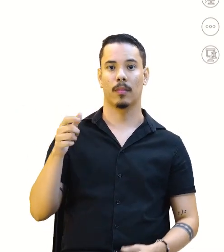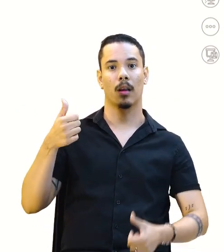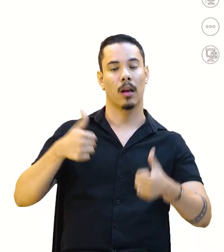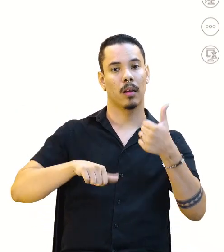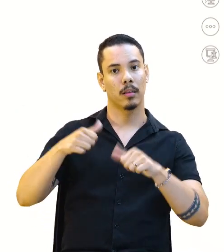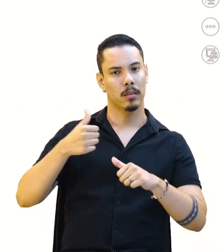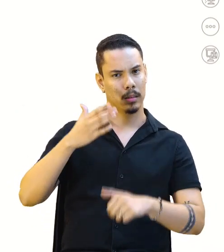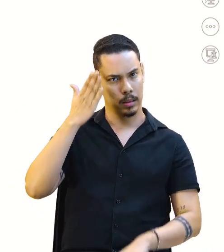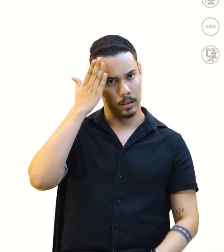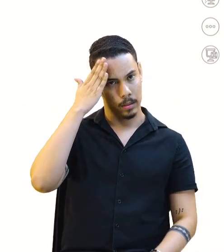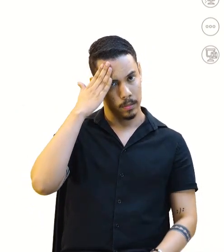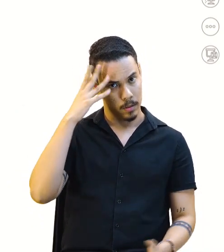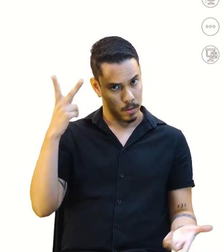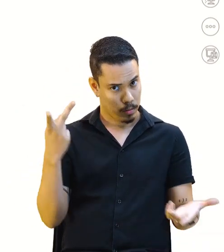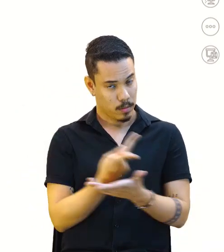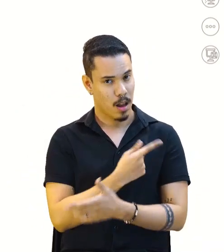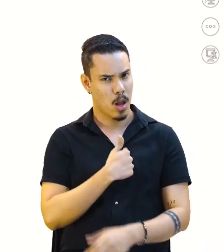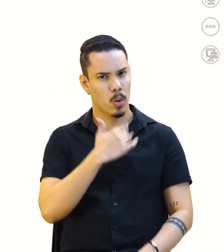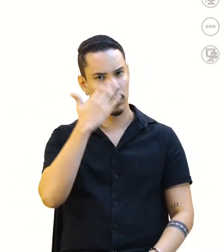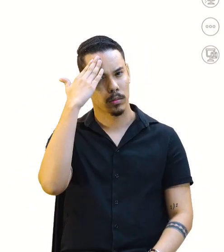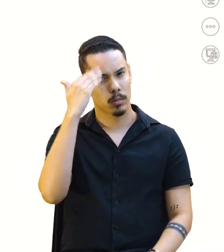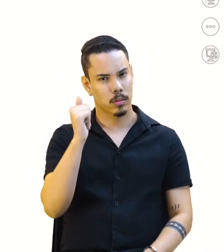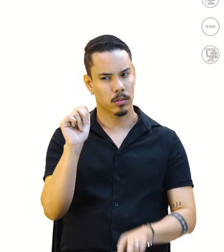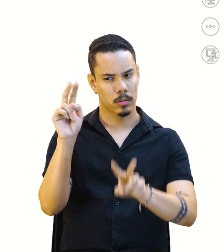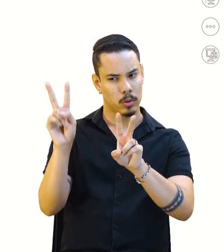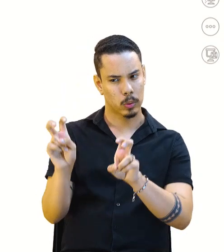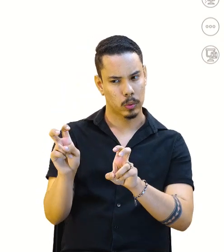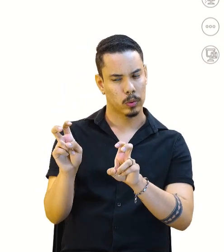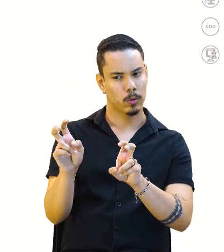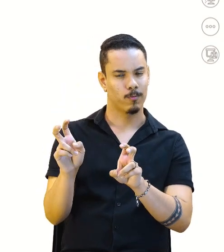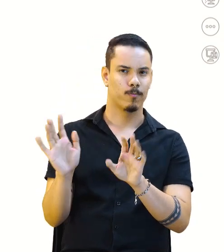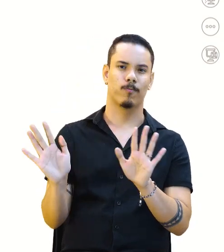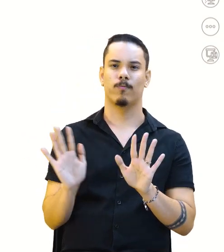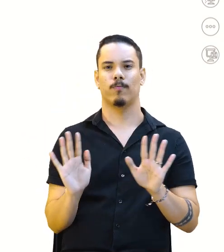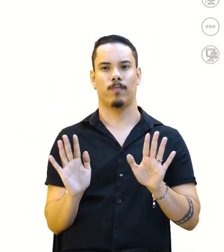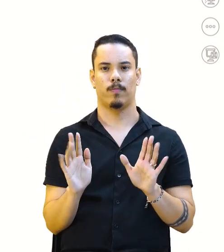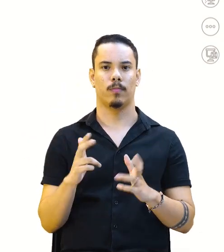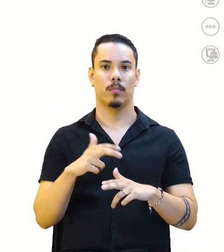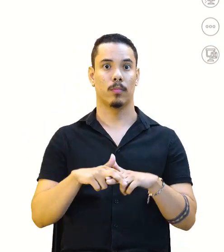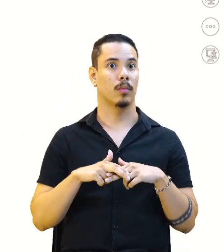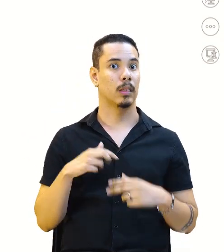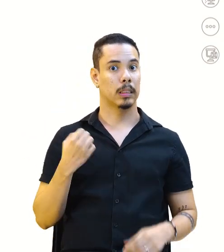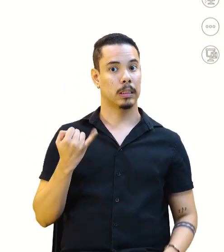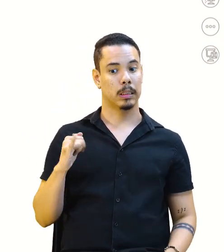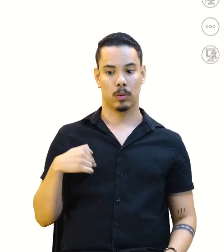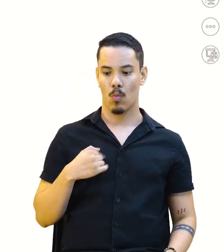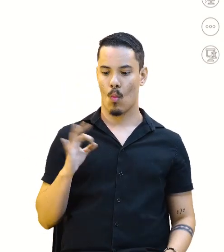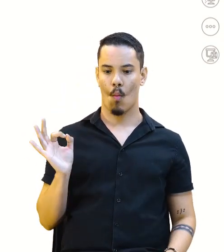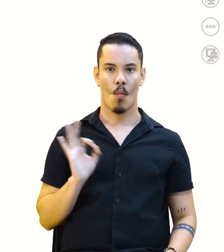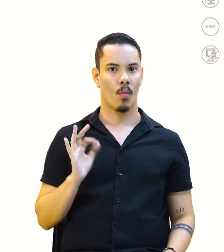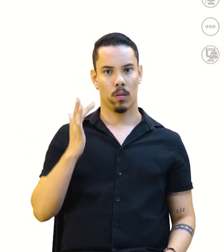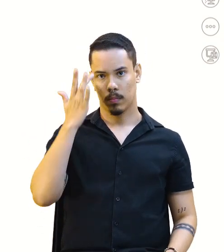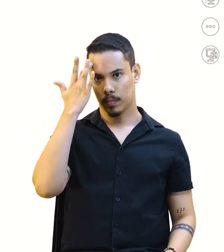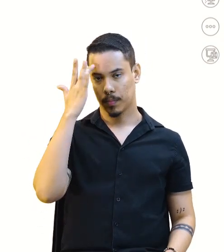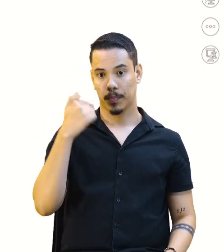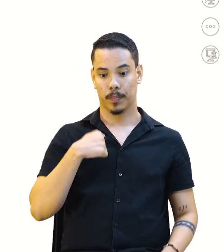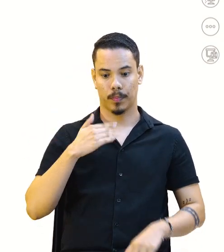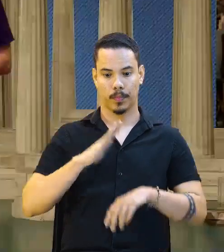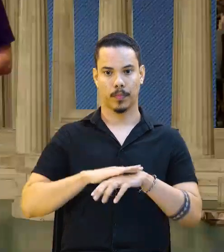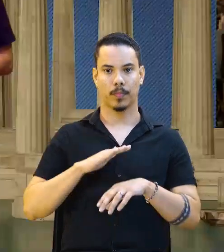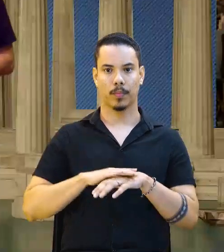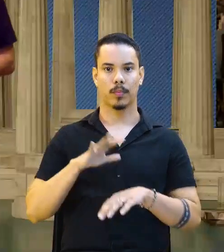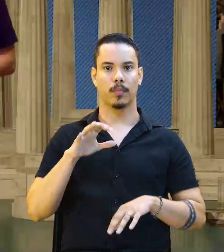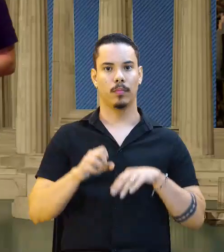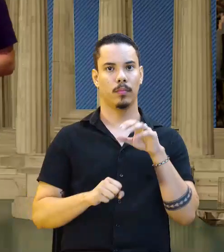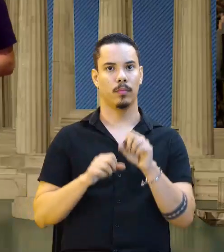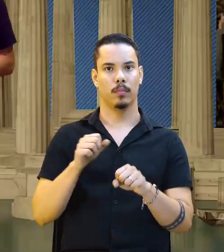que de fato eu sei sobre determinado assunto? Então, se eu não sei, eu tenho que ir em busca do conhecimento.